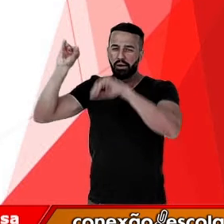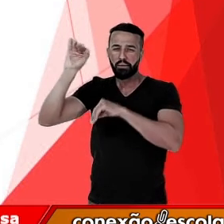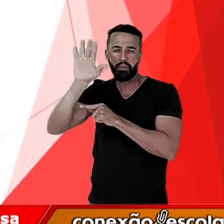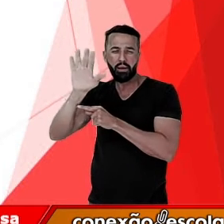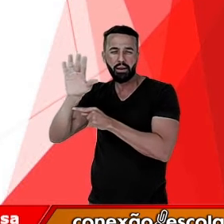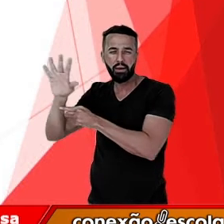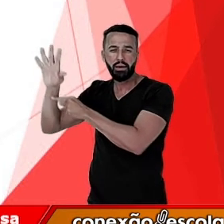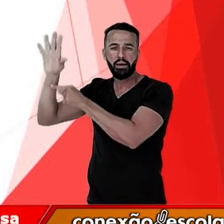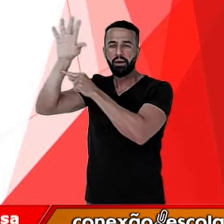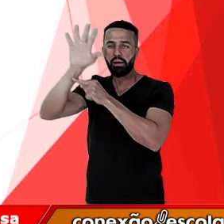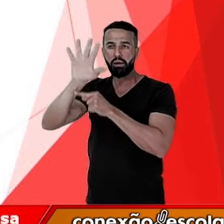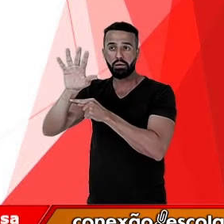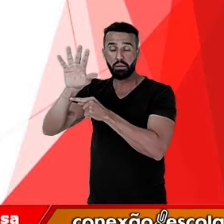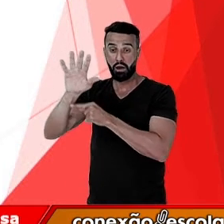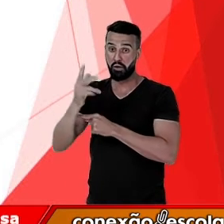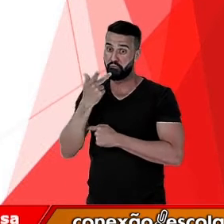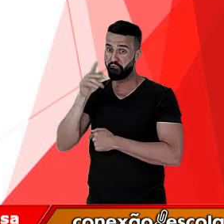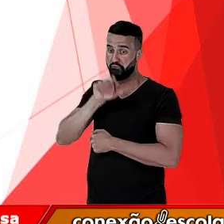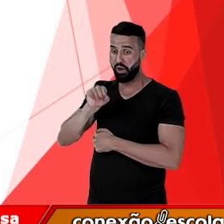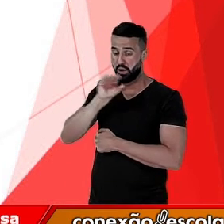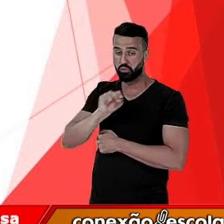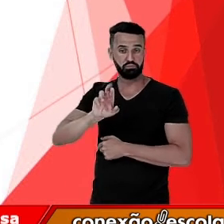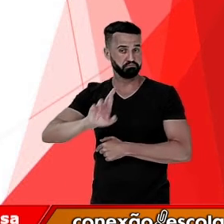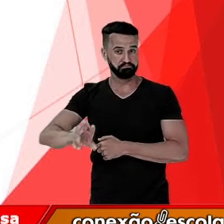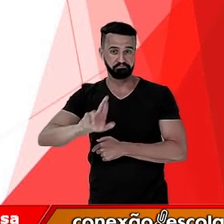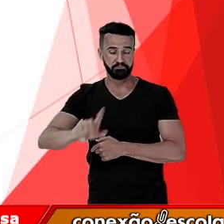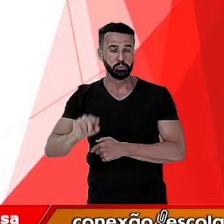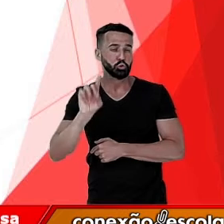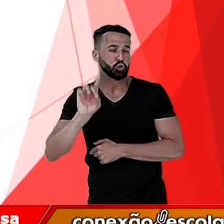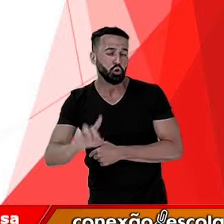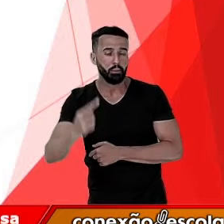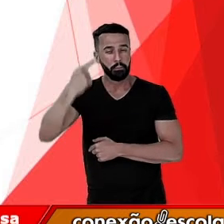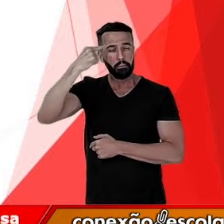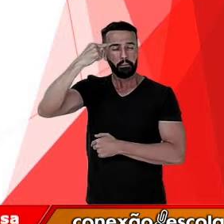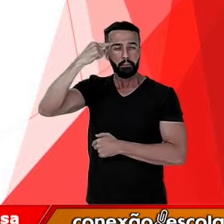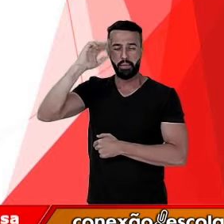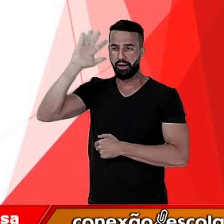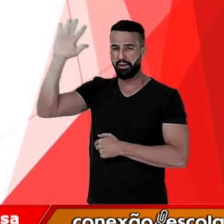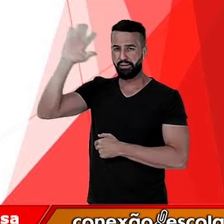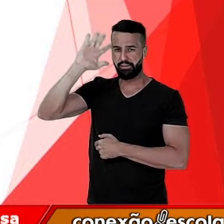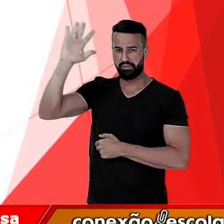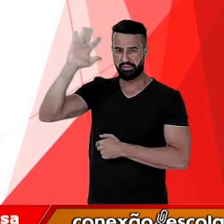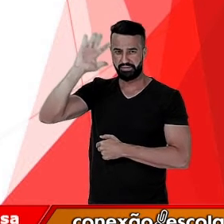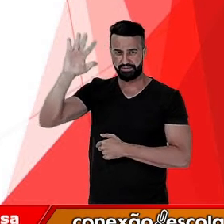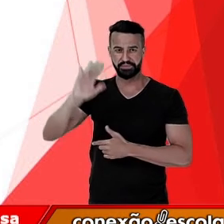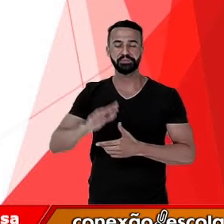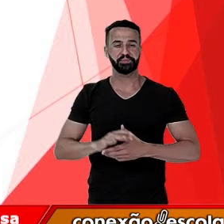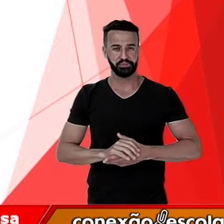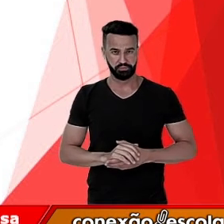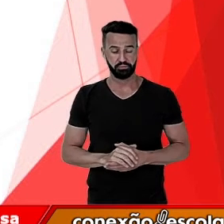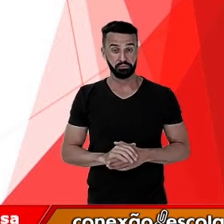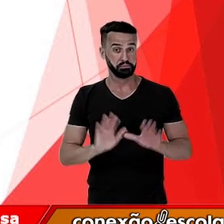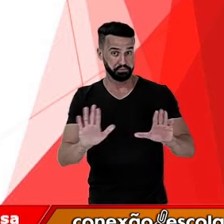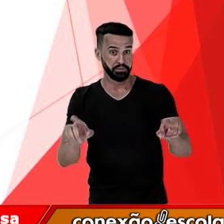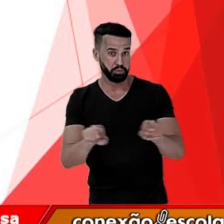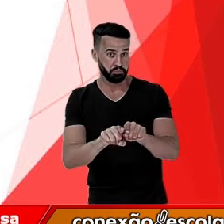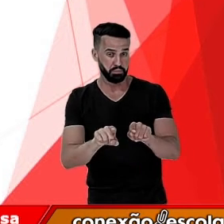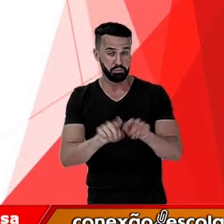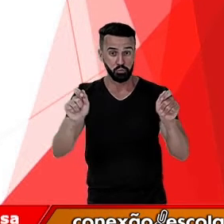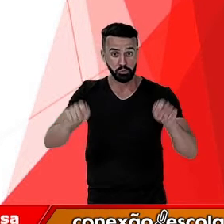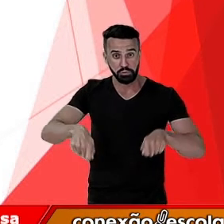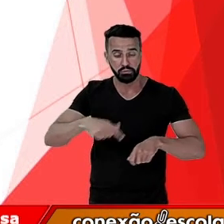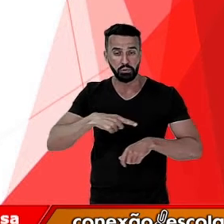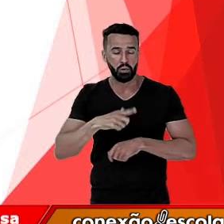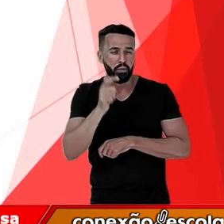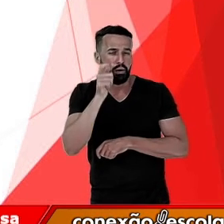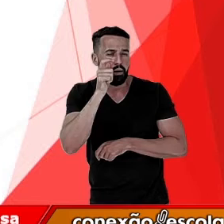ele não estará falando, e sim pensando. Além disso, nós podemos observar que